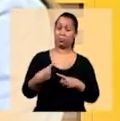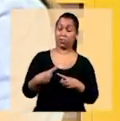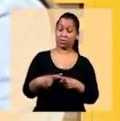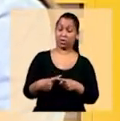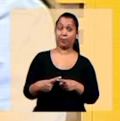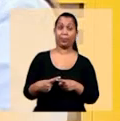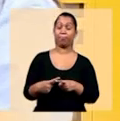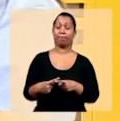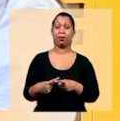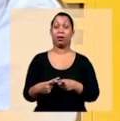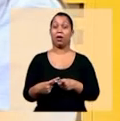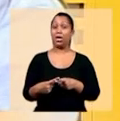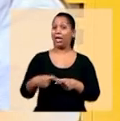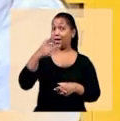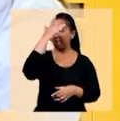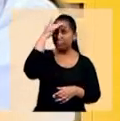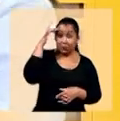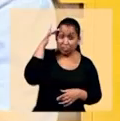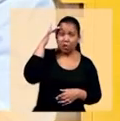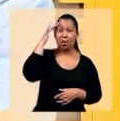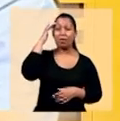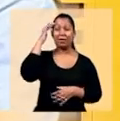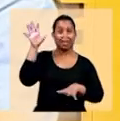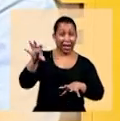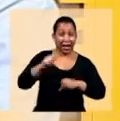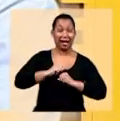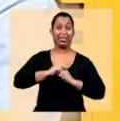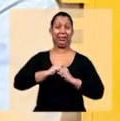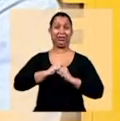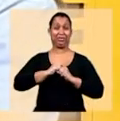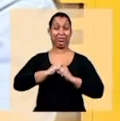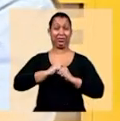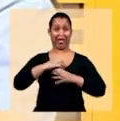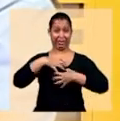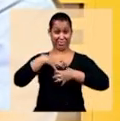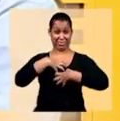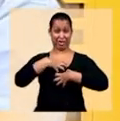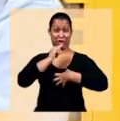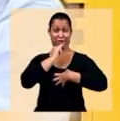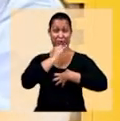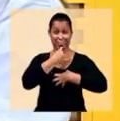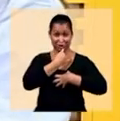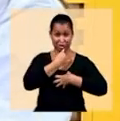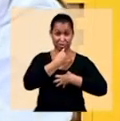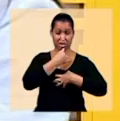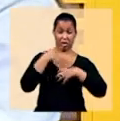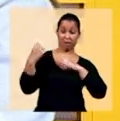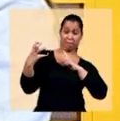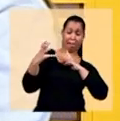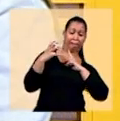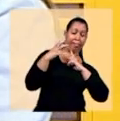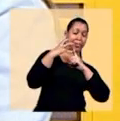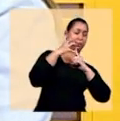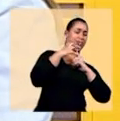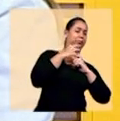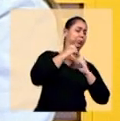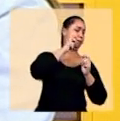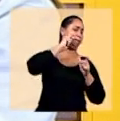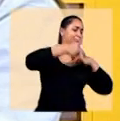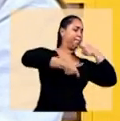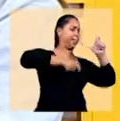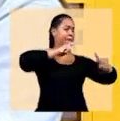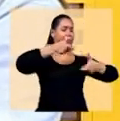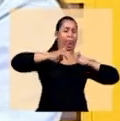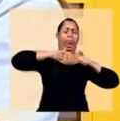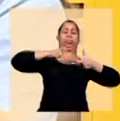é? Porque não a pessoa que é agredida, né, moralmente, ela é agredida diretamente. Não é?